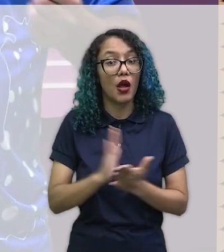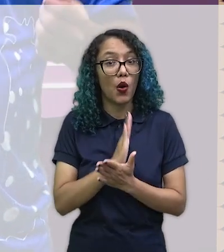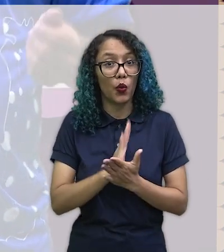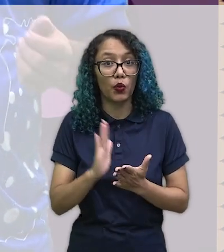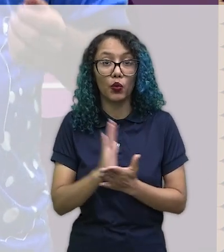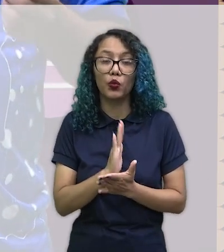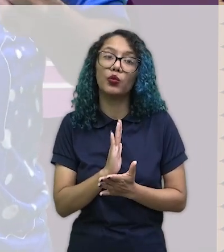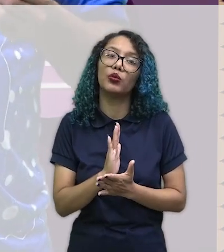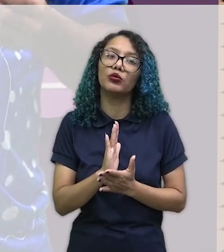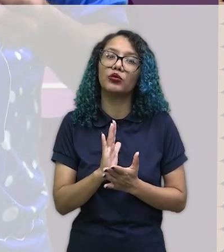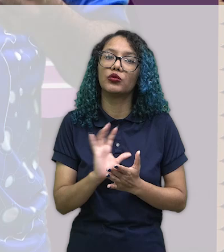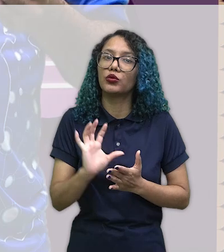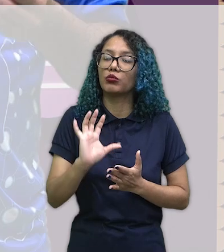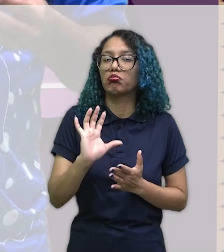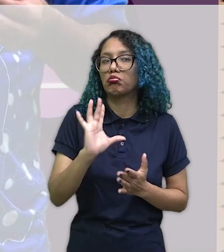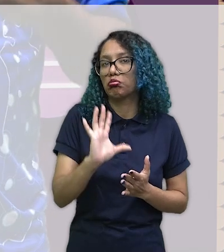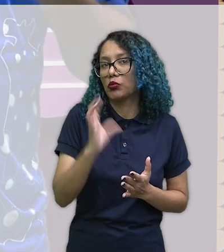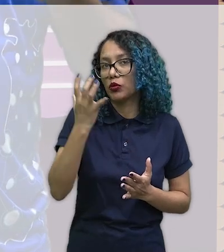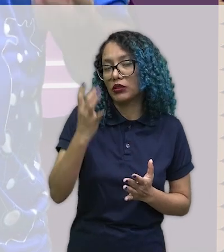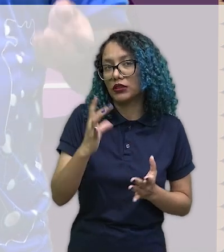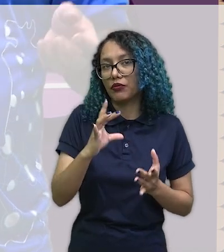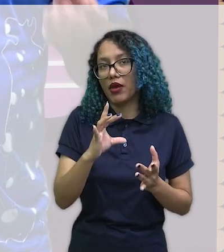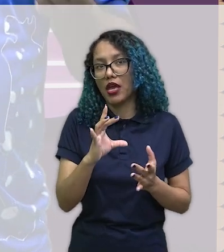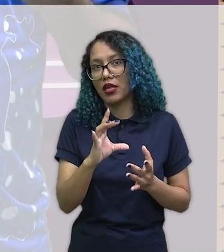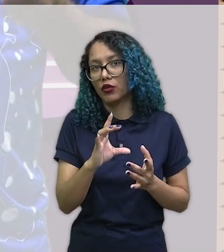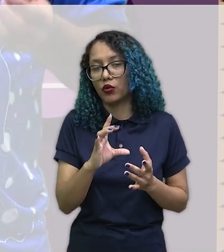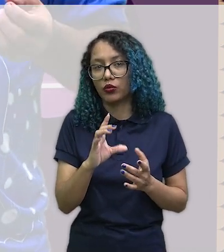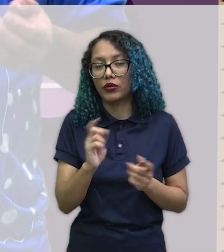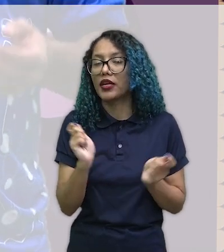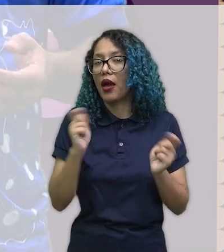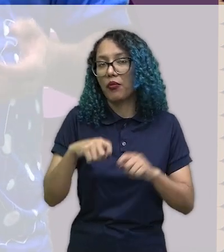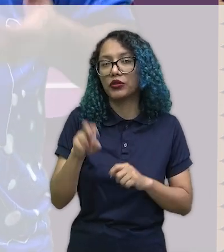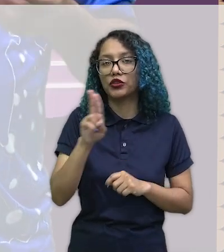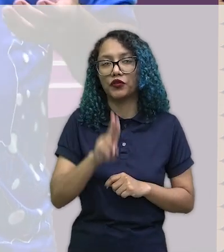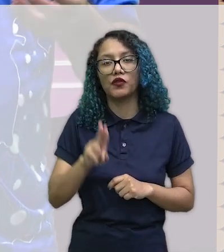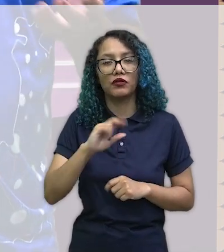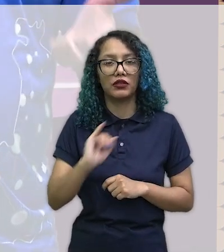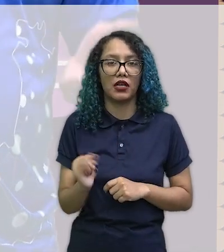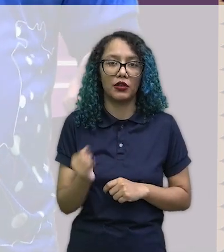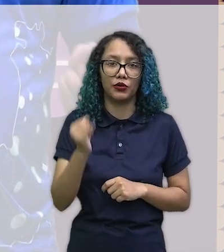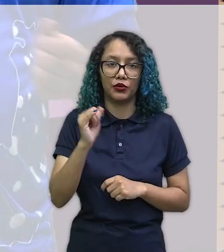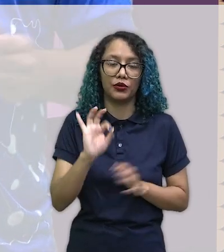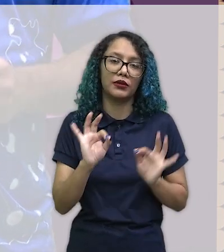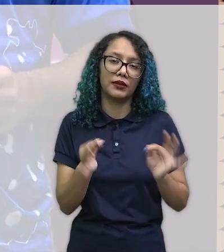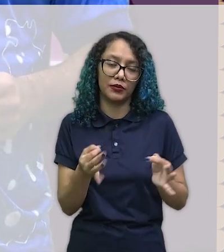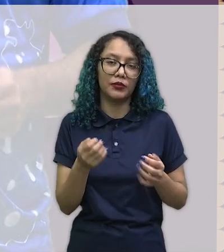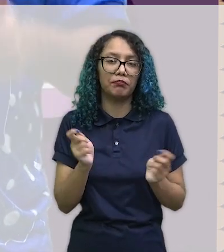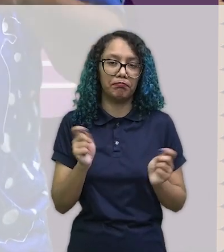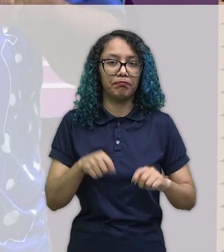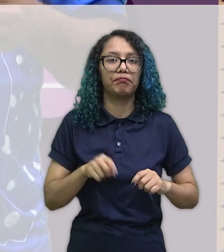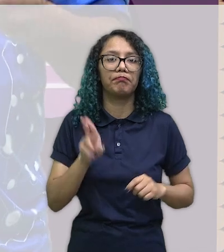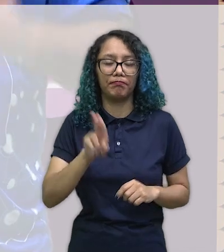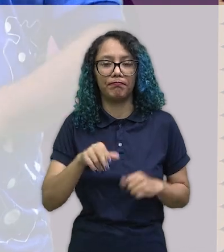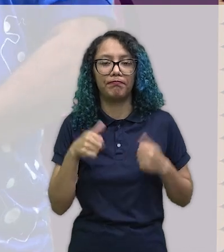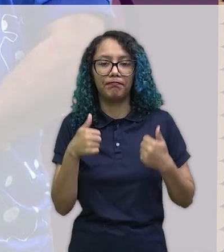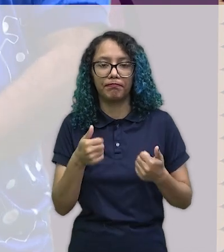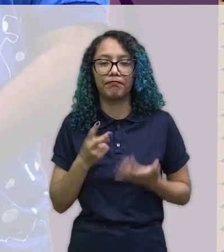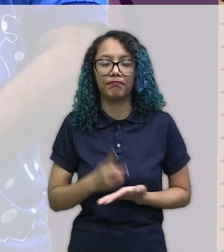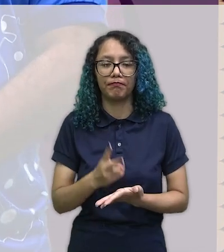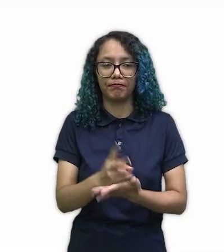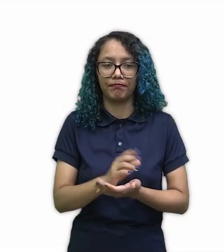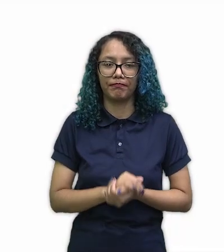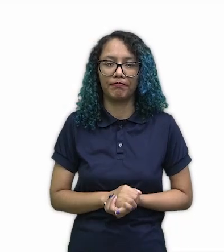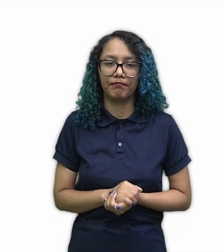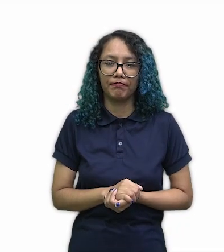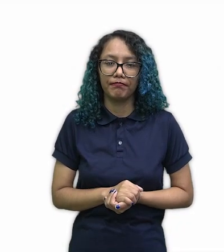algumas situações onde a gente consegue detectar a utilização e a aparição dos juros simples. Ok? Vamos seguir em